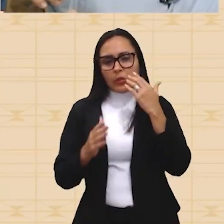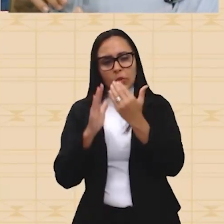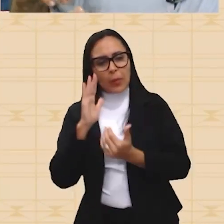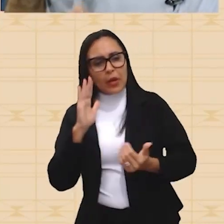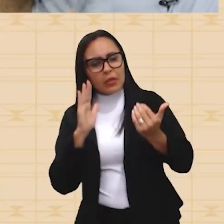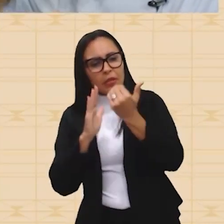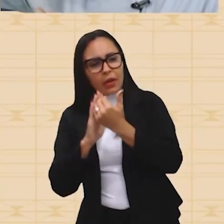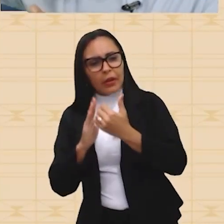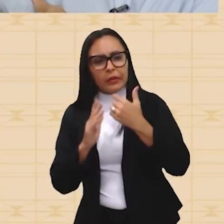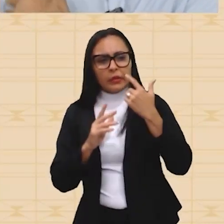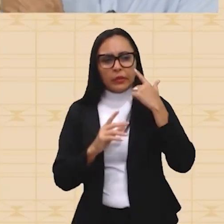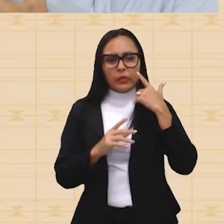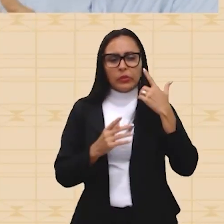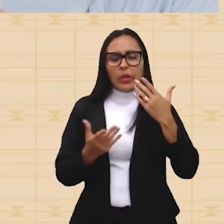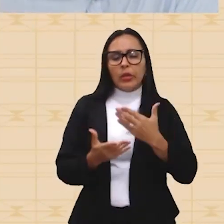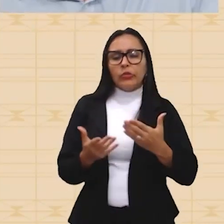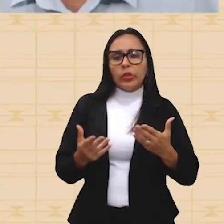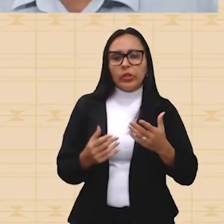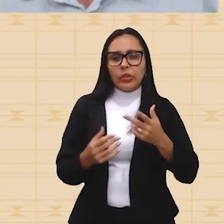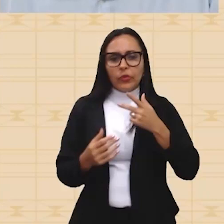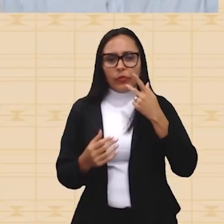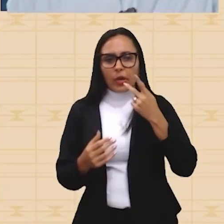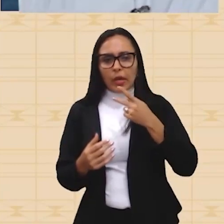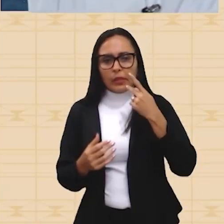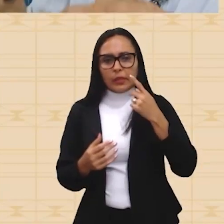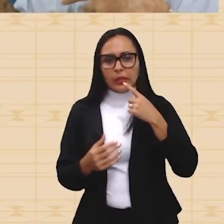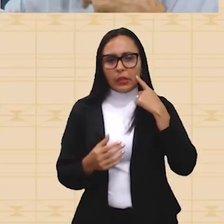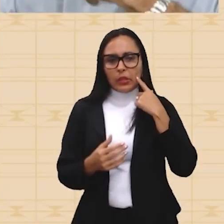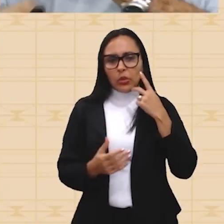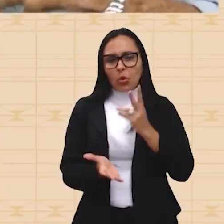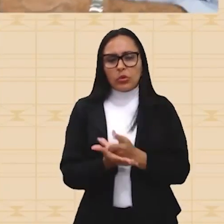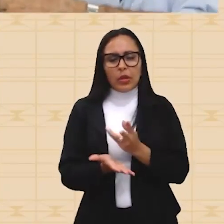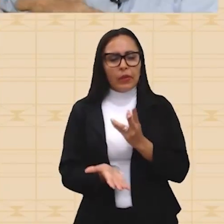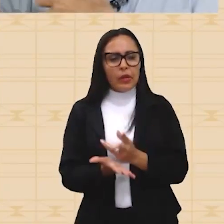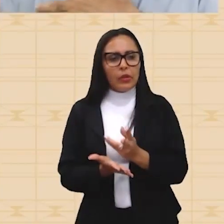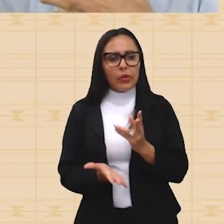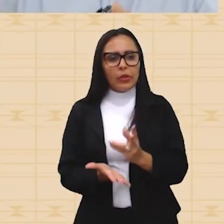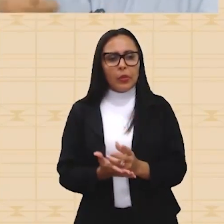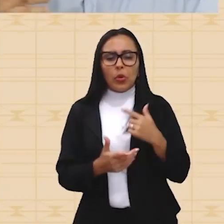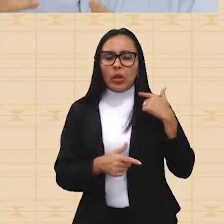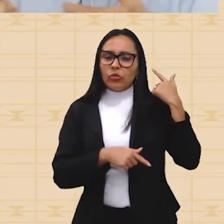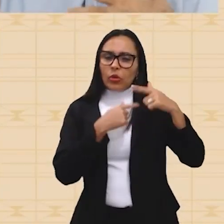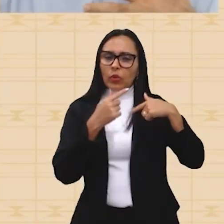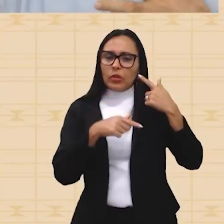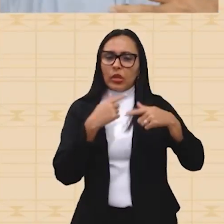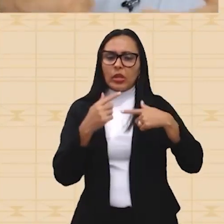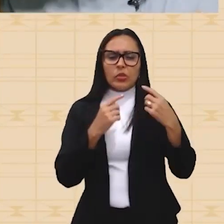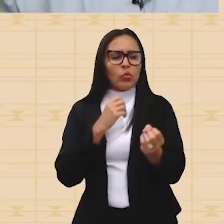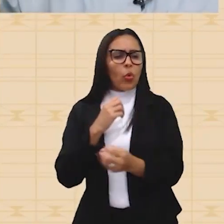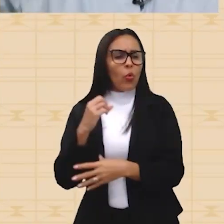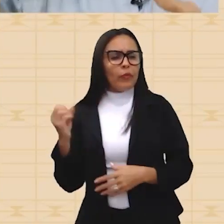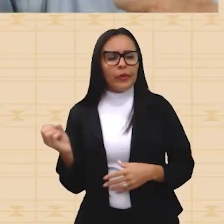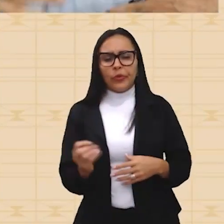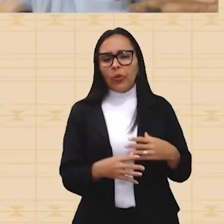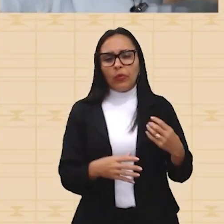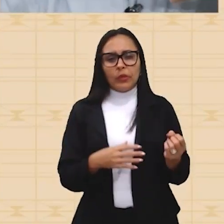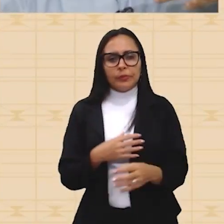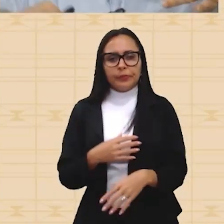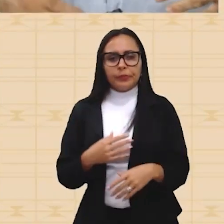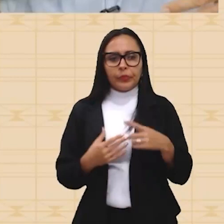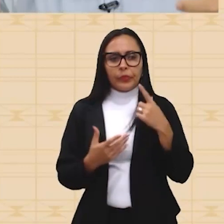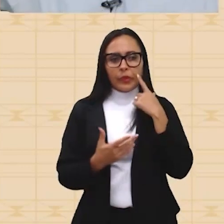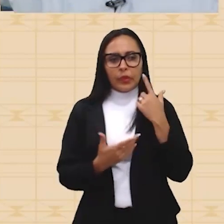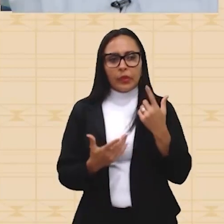ultrapassados, a gente chama de conservadores, porque vem uma geração nova e é assim, sabe? Como as ondas do mar,